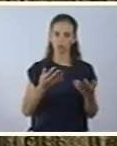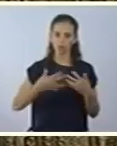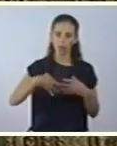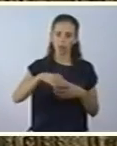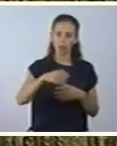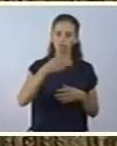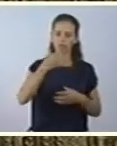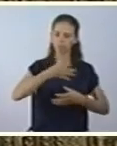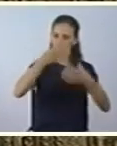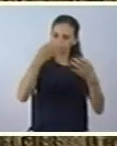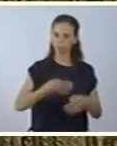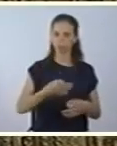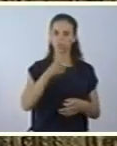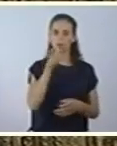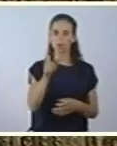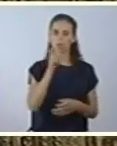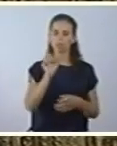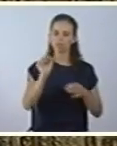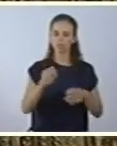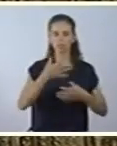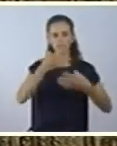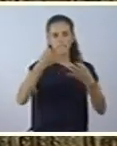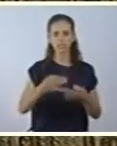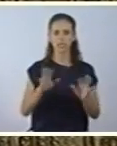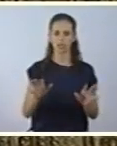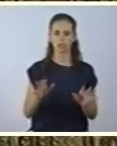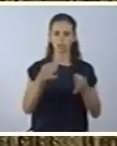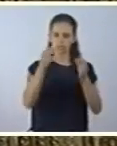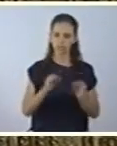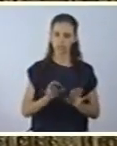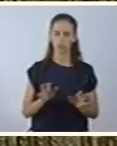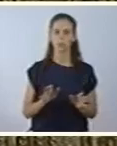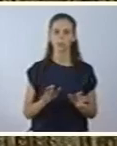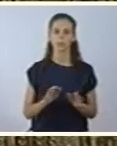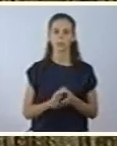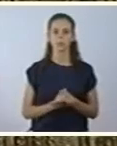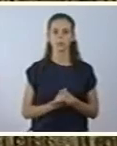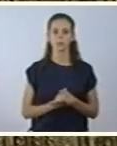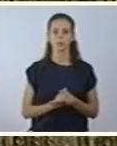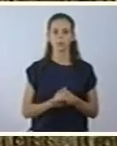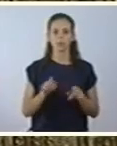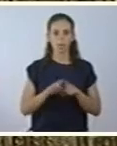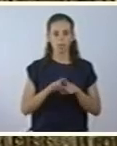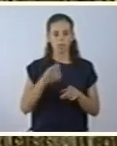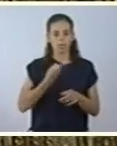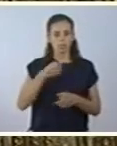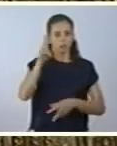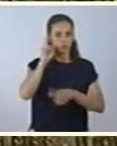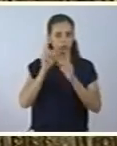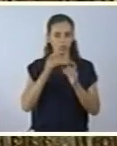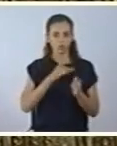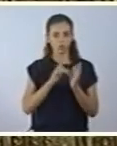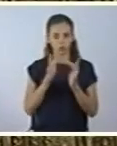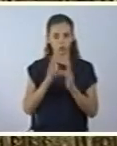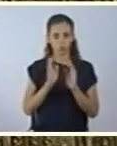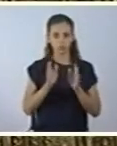a sério as suas palavras. Levam bem a sério as suas palavras. Caros irmãos, para escutar Jesus